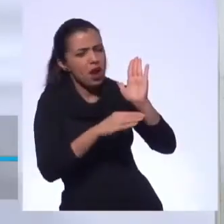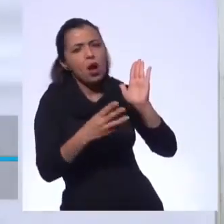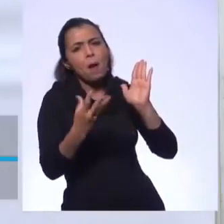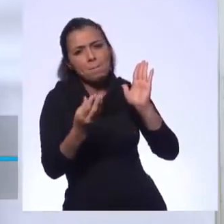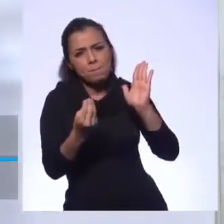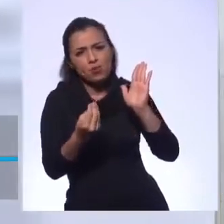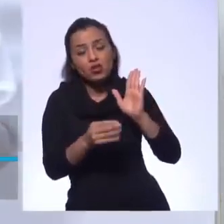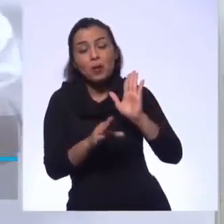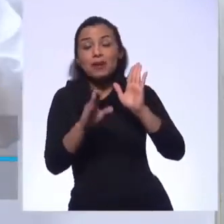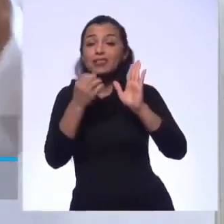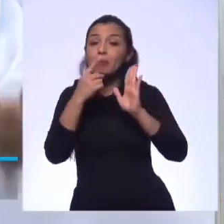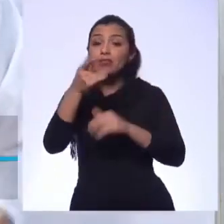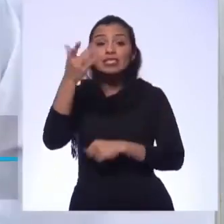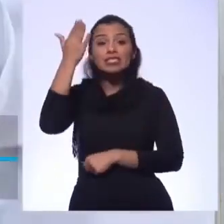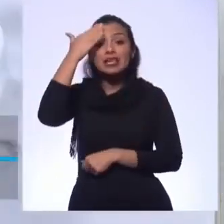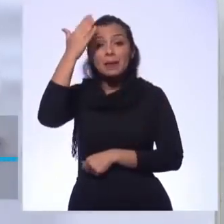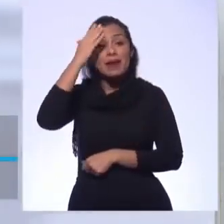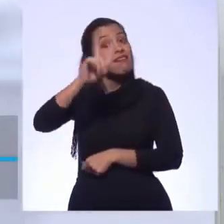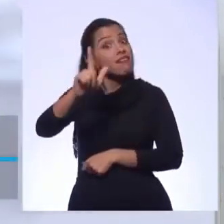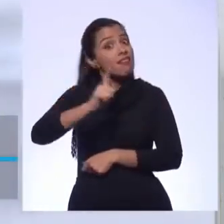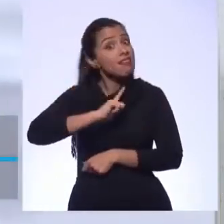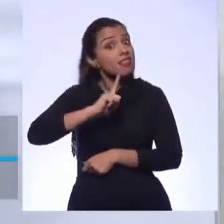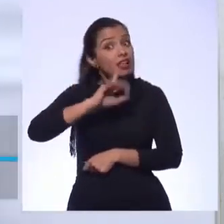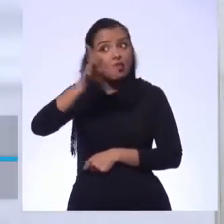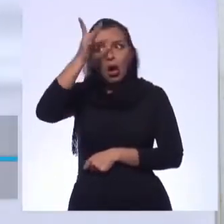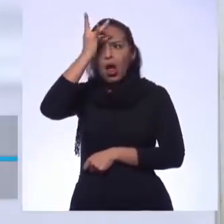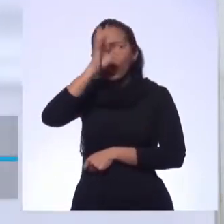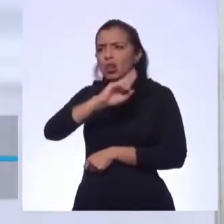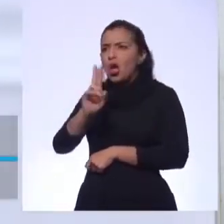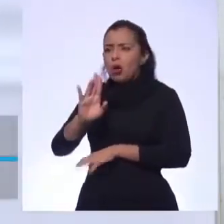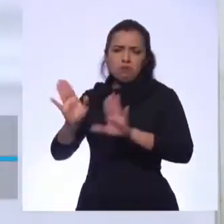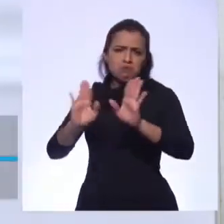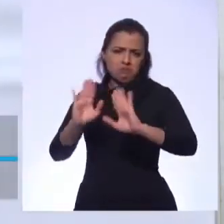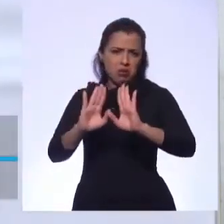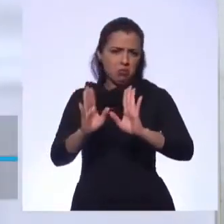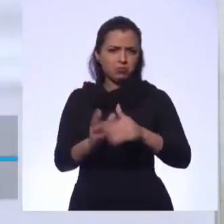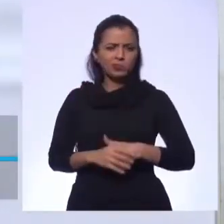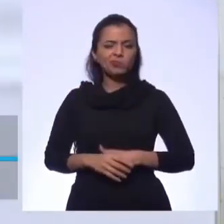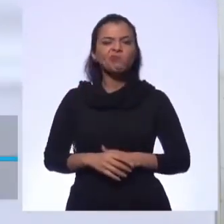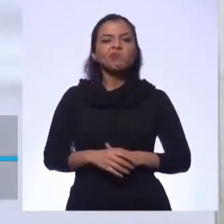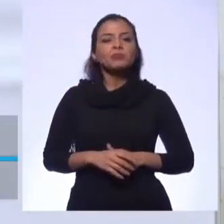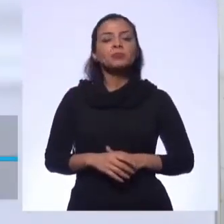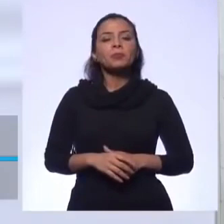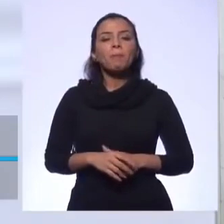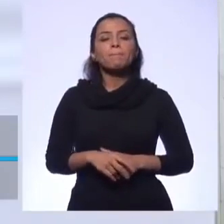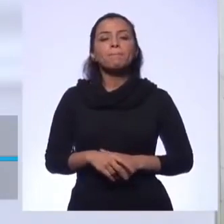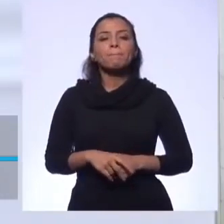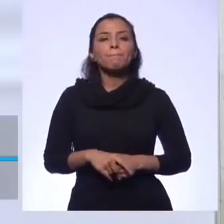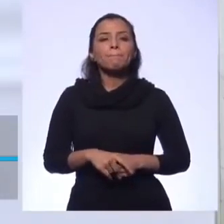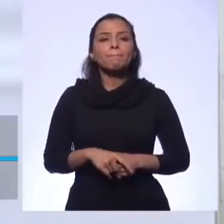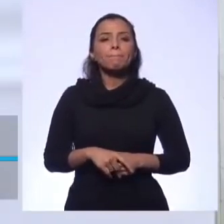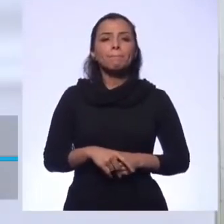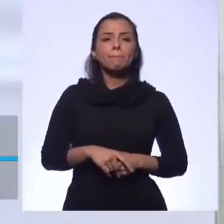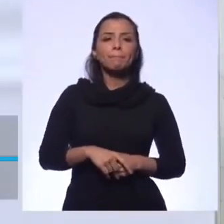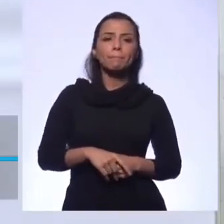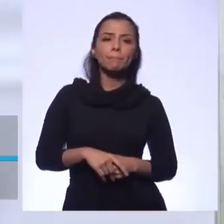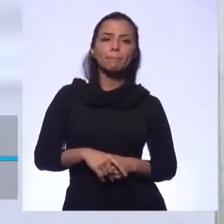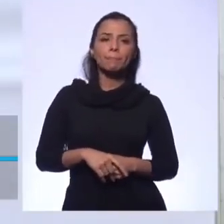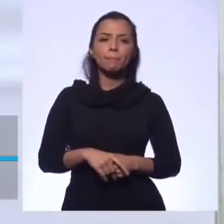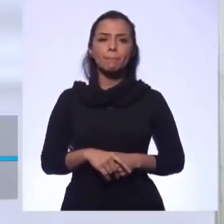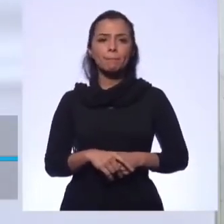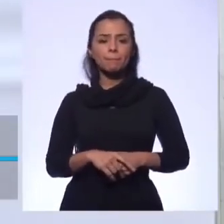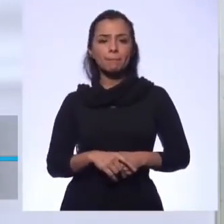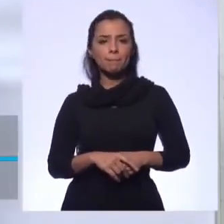você saber que existe, não precisa decorar o nome e saber que é uma bactéria, tá bom? Então ela normalmente